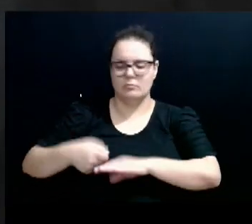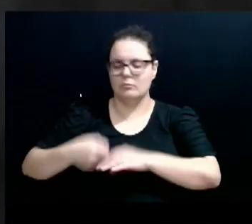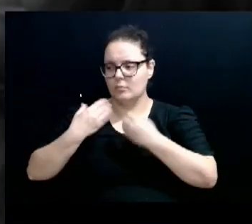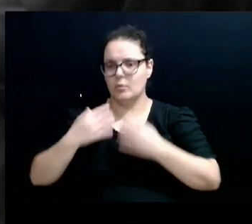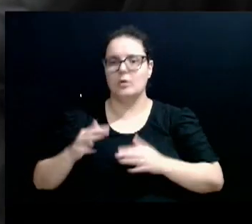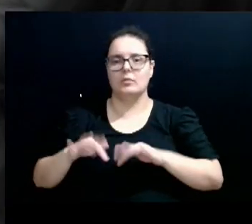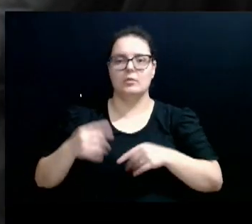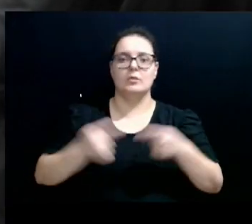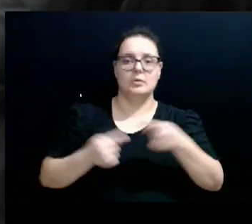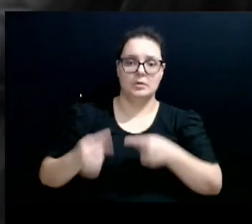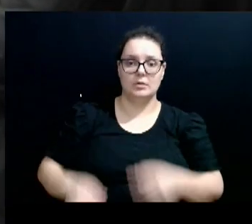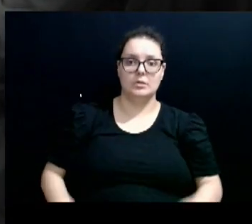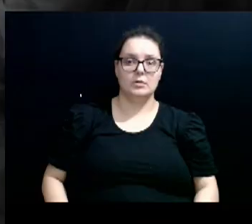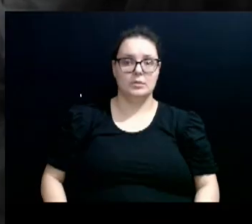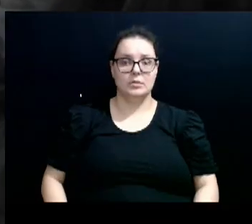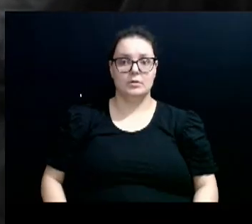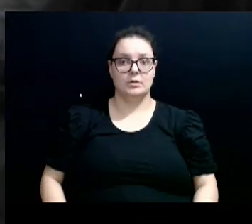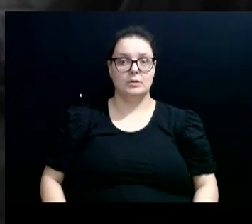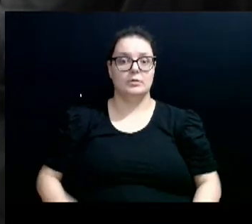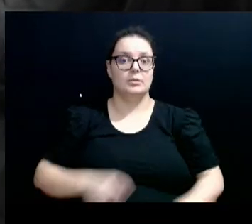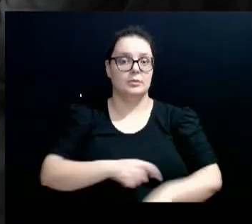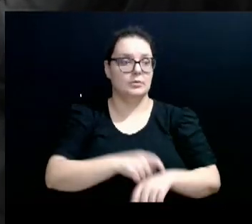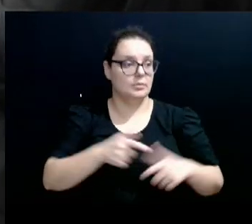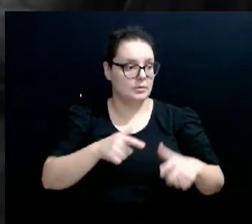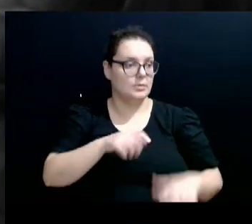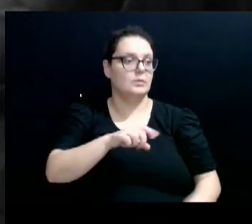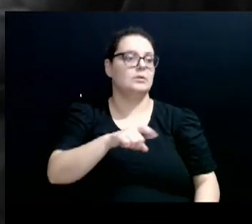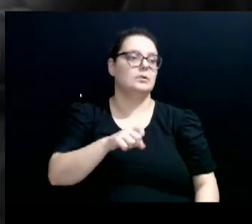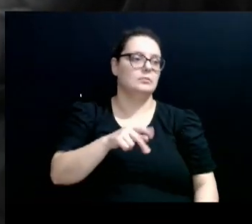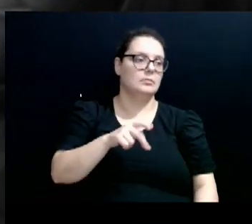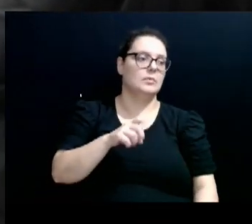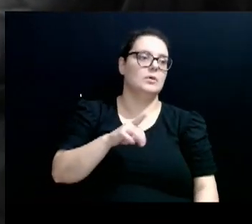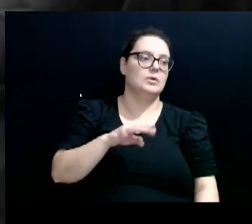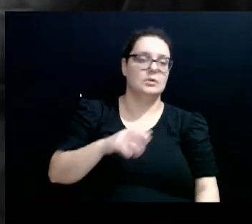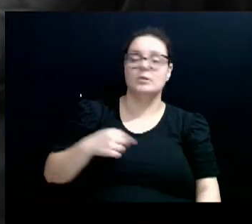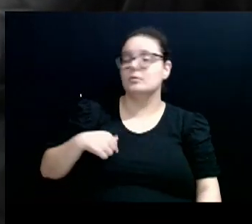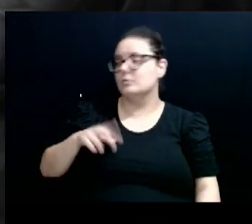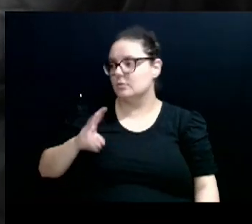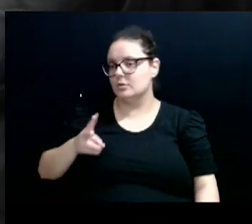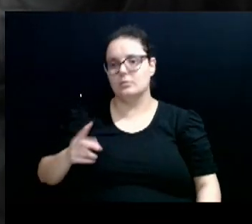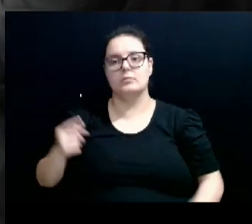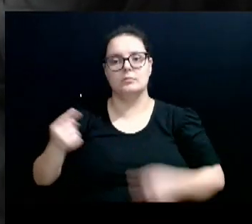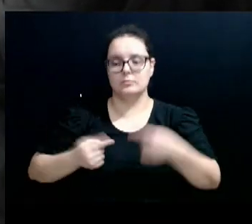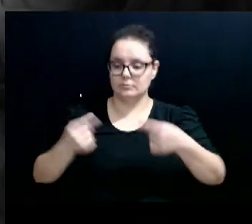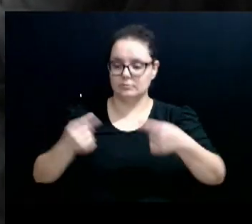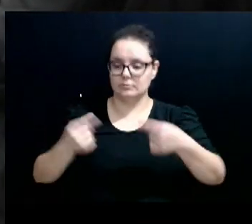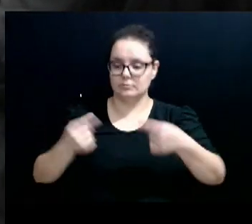ficavam no grande expediente, né? Eu sempre ficava lá, fomentando o debate,